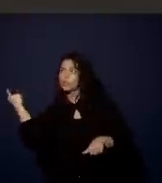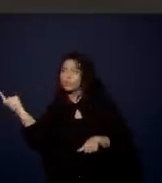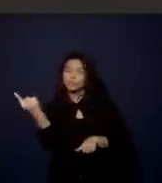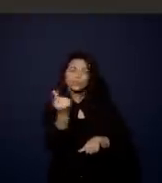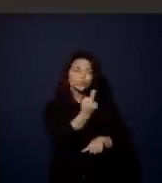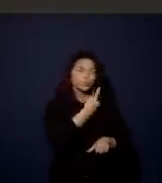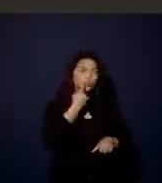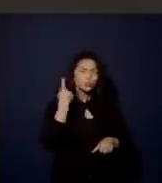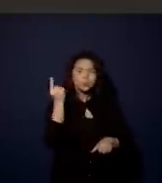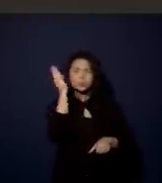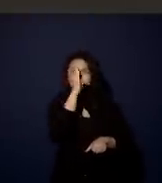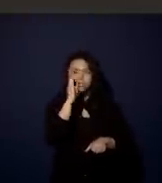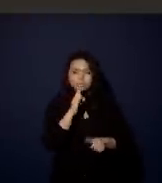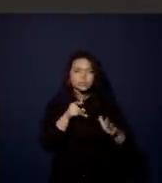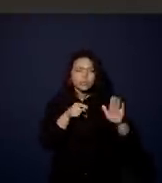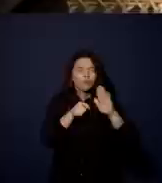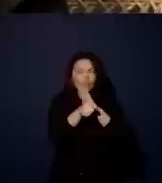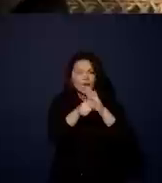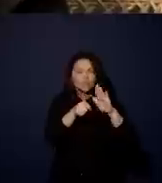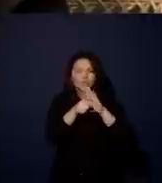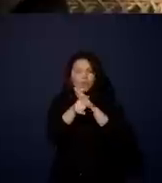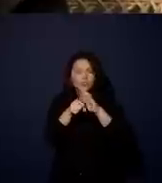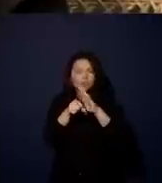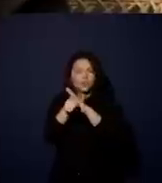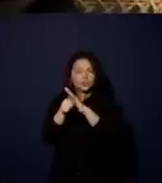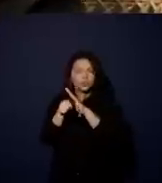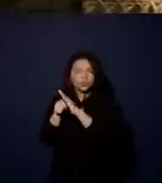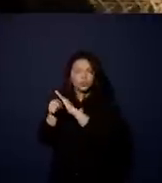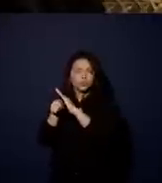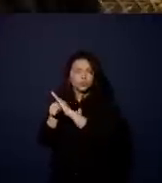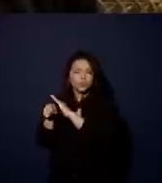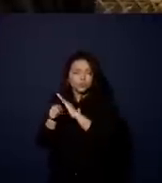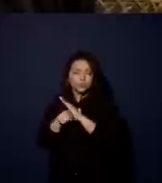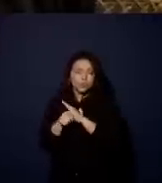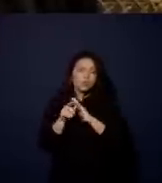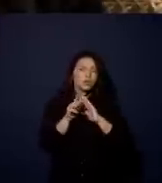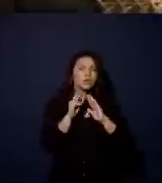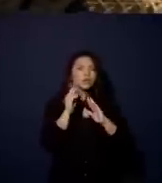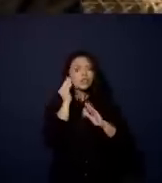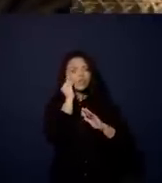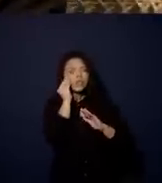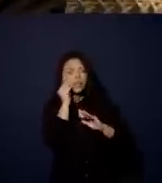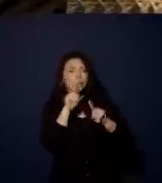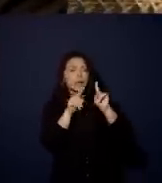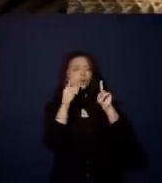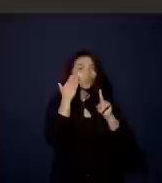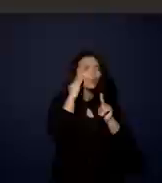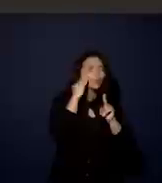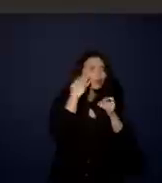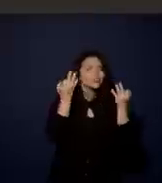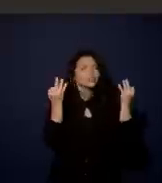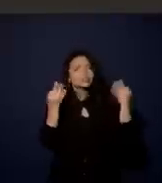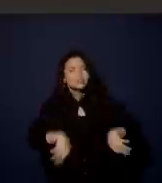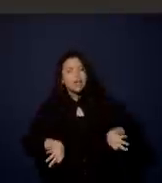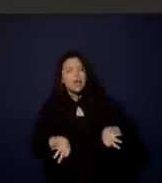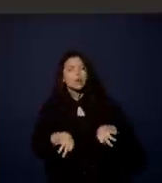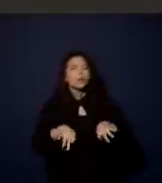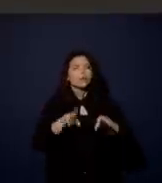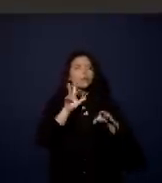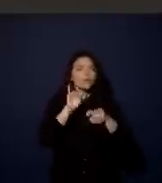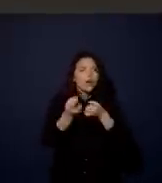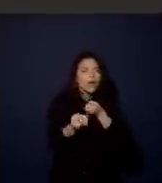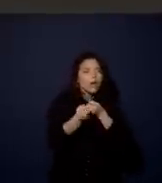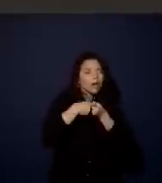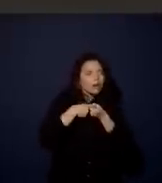para quem faz conta sem entender muito bem É o retorno É um cenário de uma